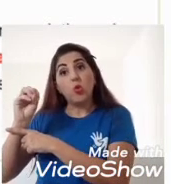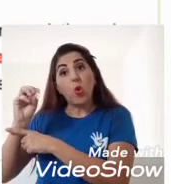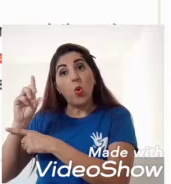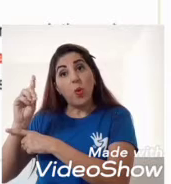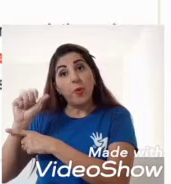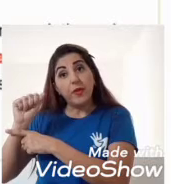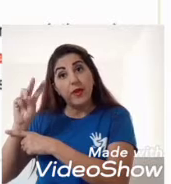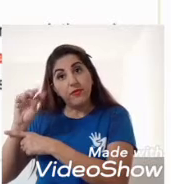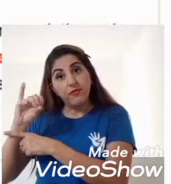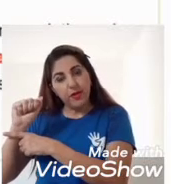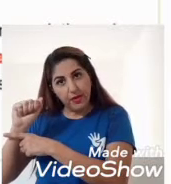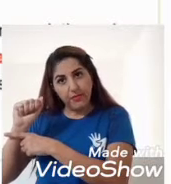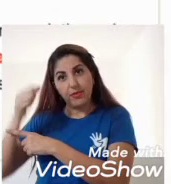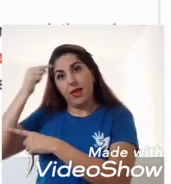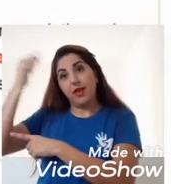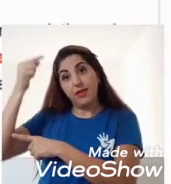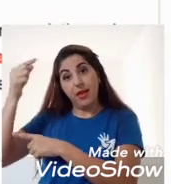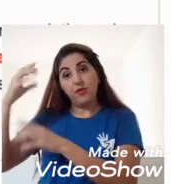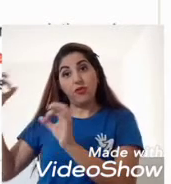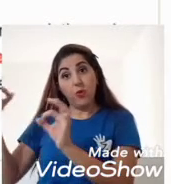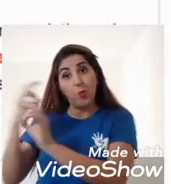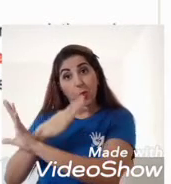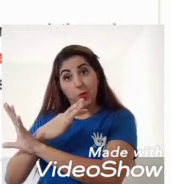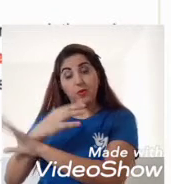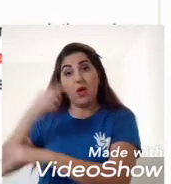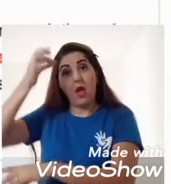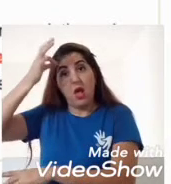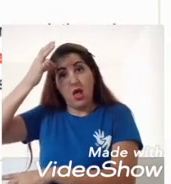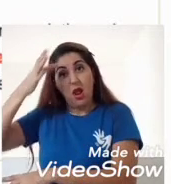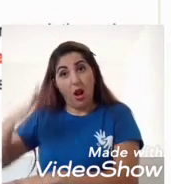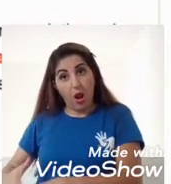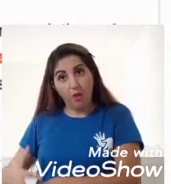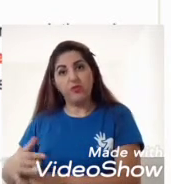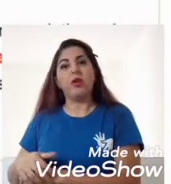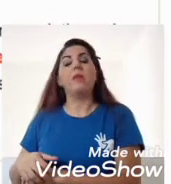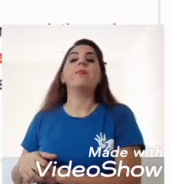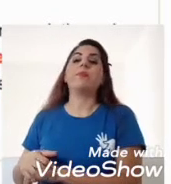mesmo assim. Tá? Se a sua ideia é uma ideia de conclusão, de lógica,